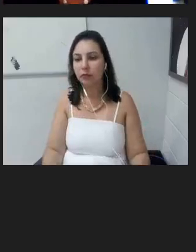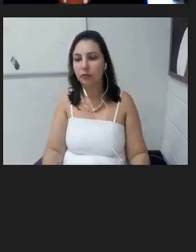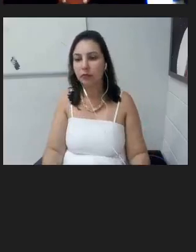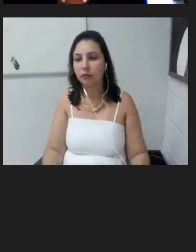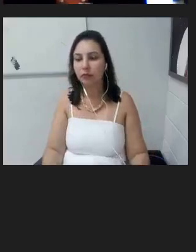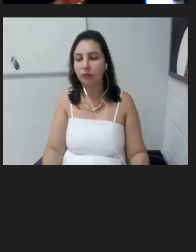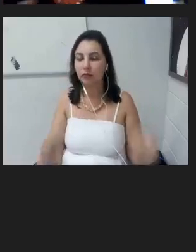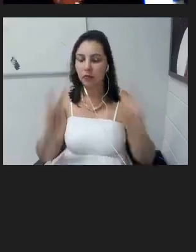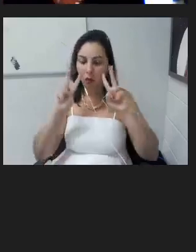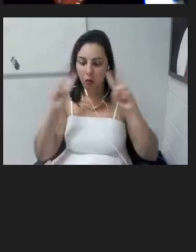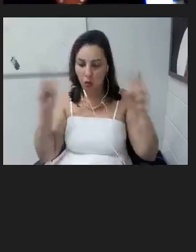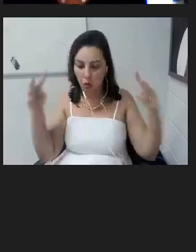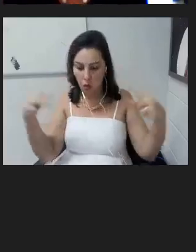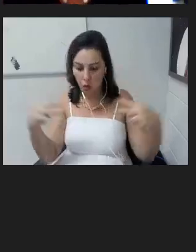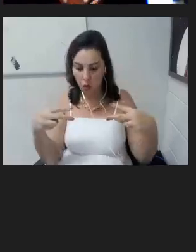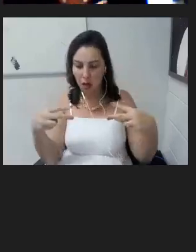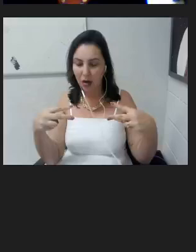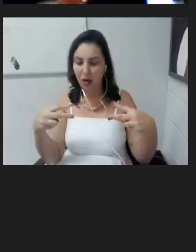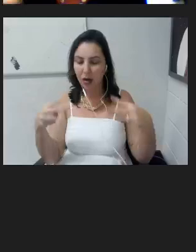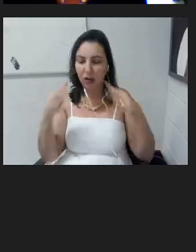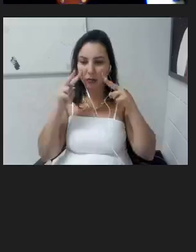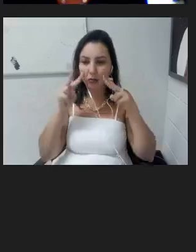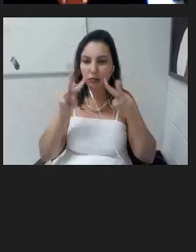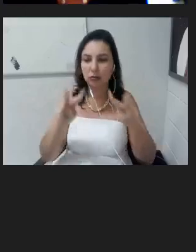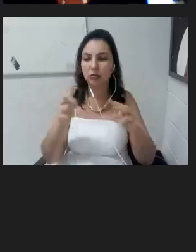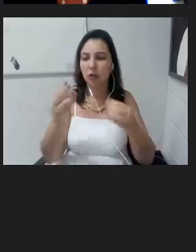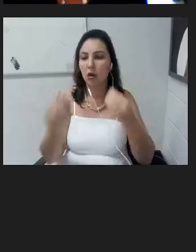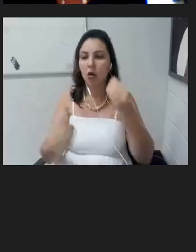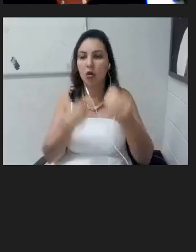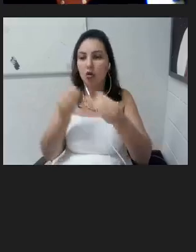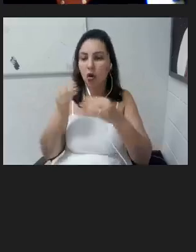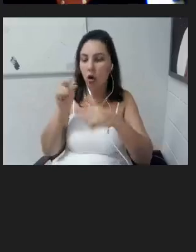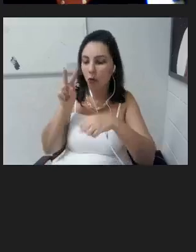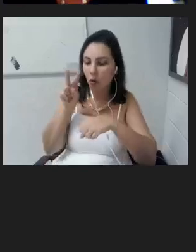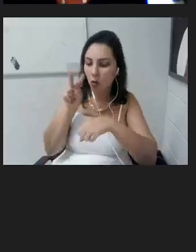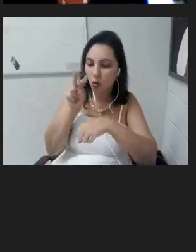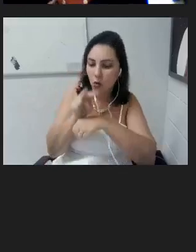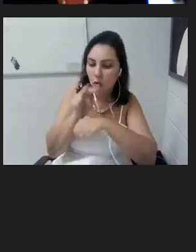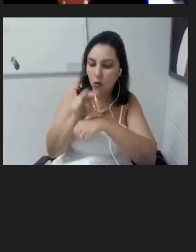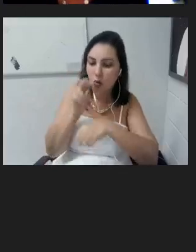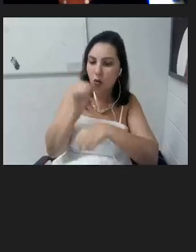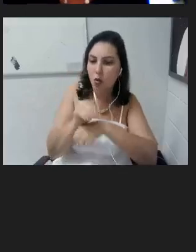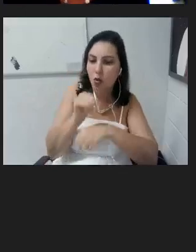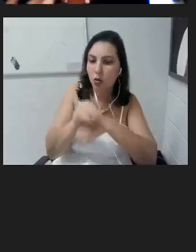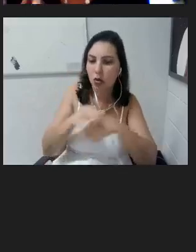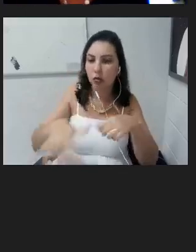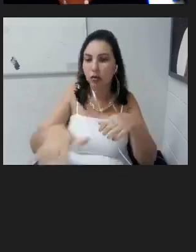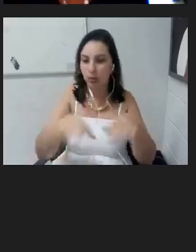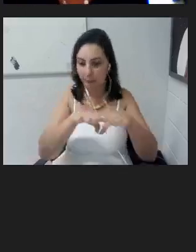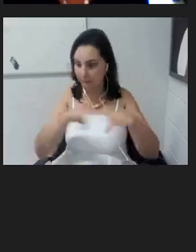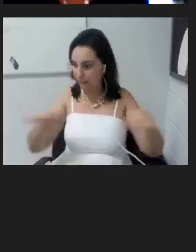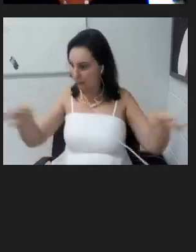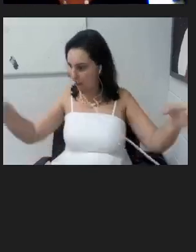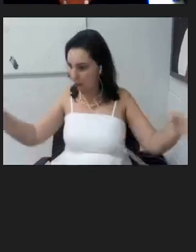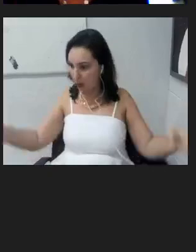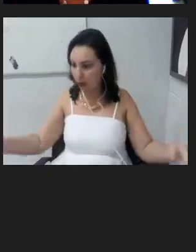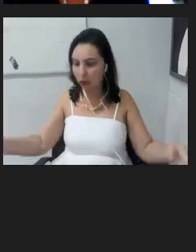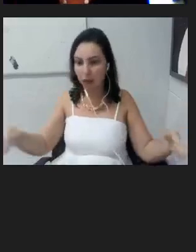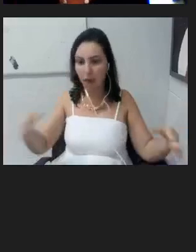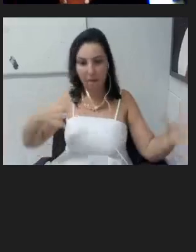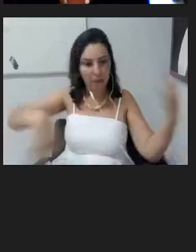olhar como que está cuidado o seu espaço de trabalho. A minha mesa é uma mesa bagunçada?